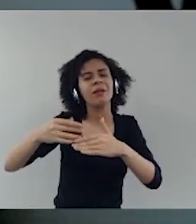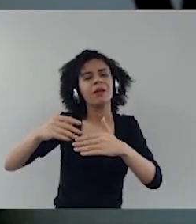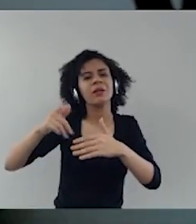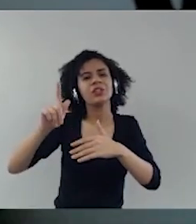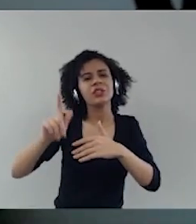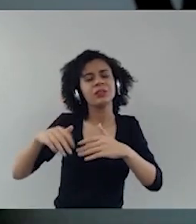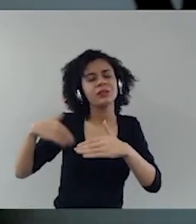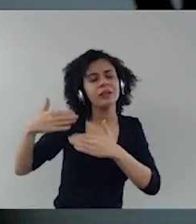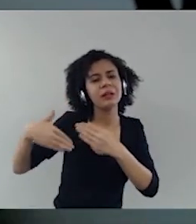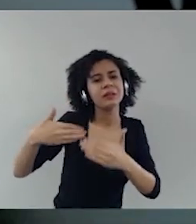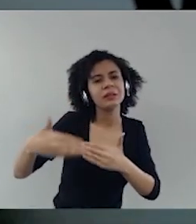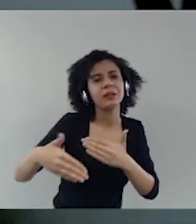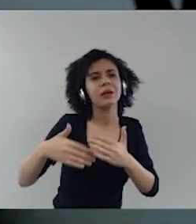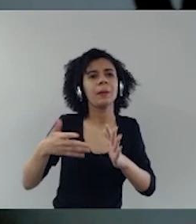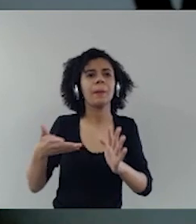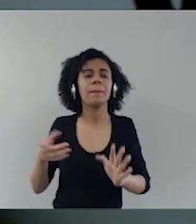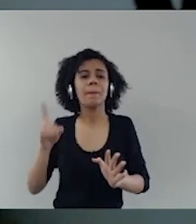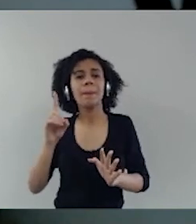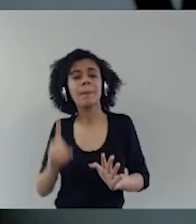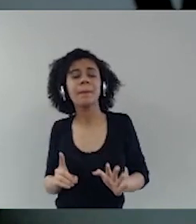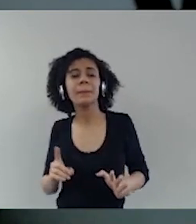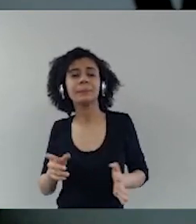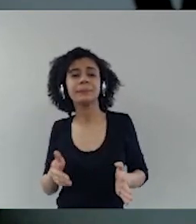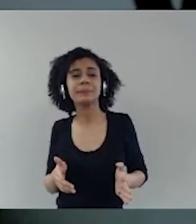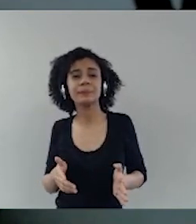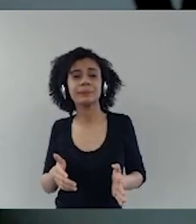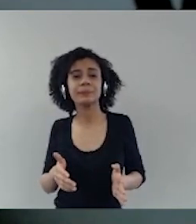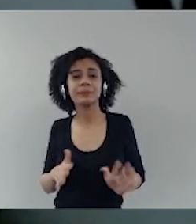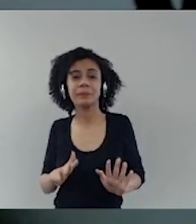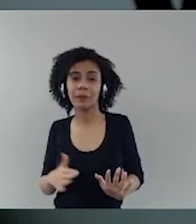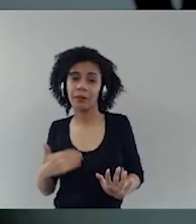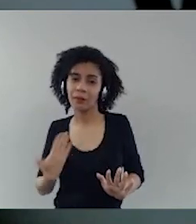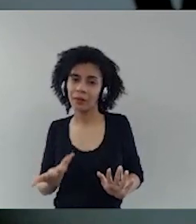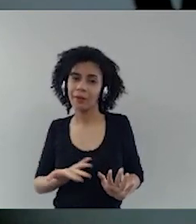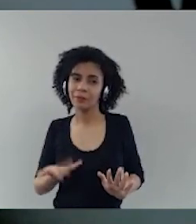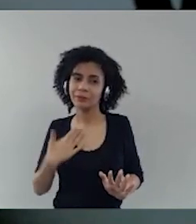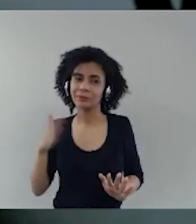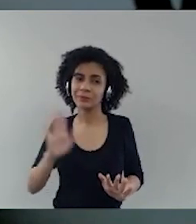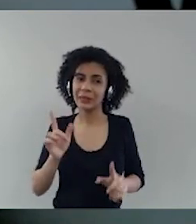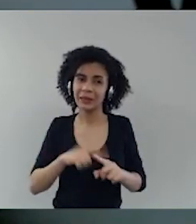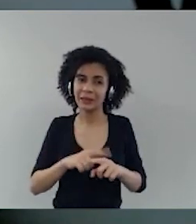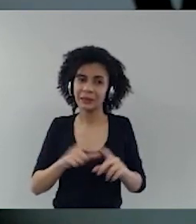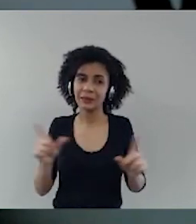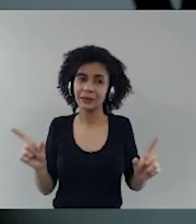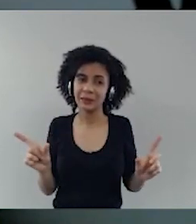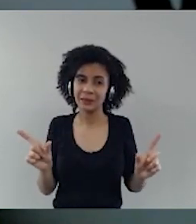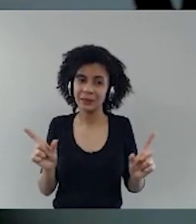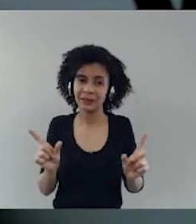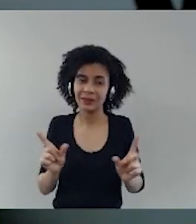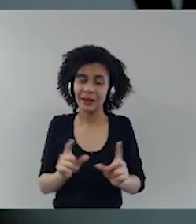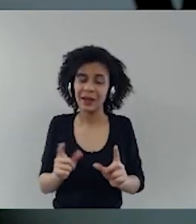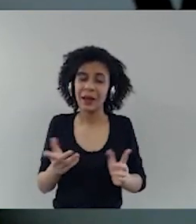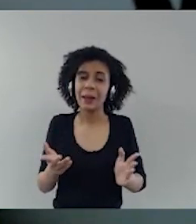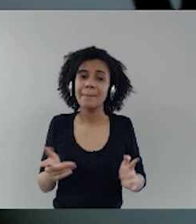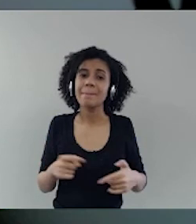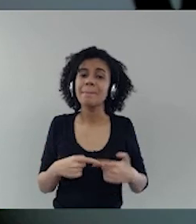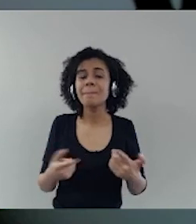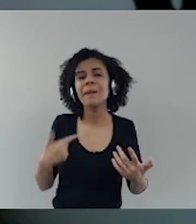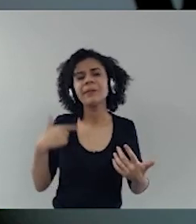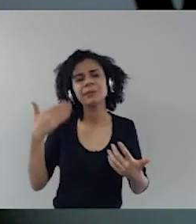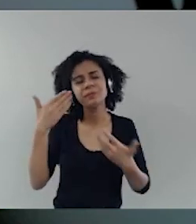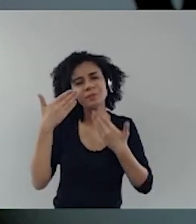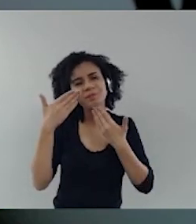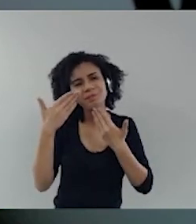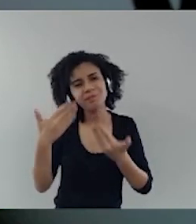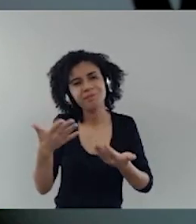de fraternidade. Então, me despedindo, já que o nosso tempo está encerrando, Jade, eu gostaria de